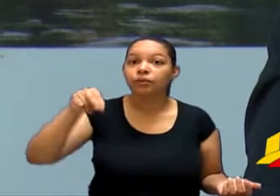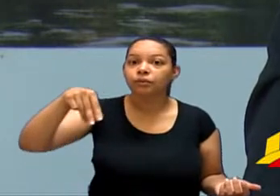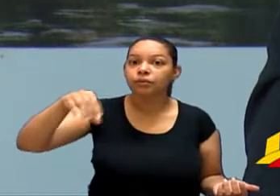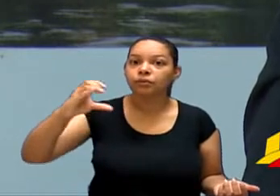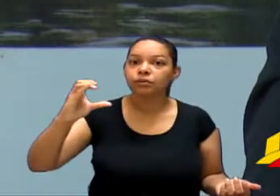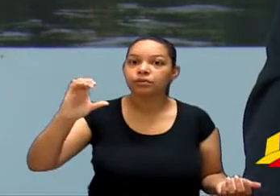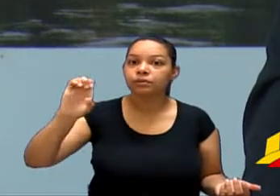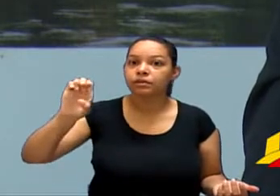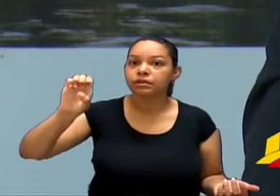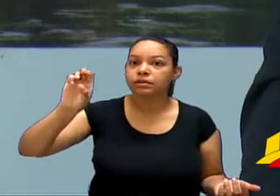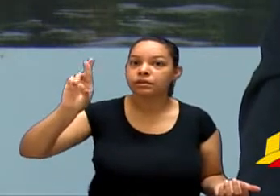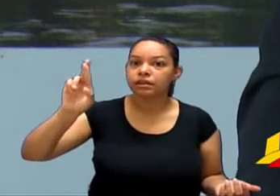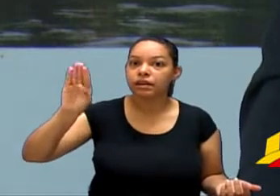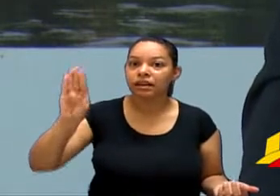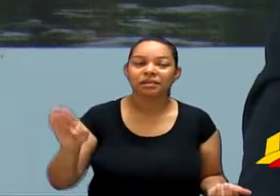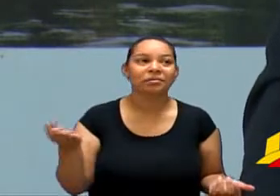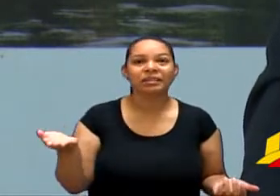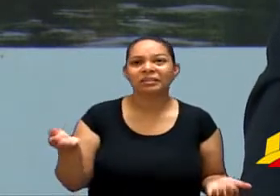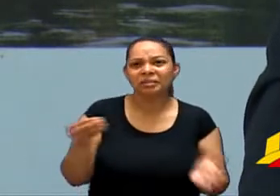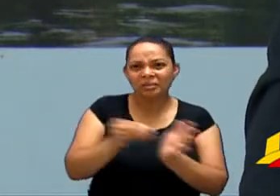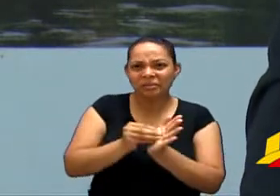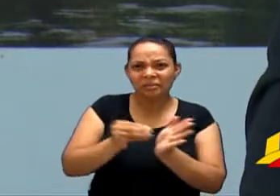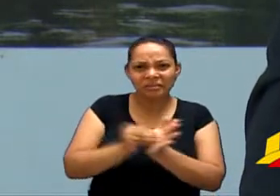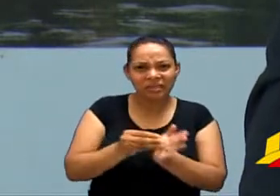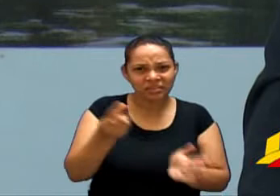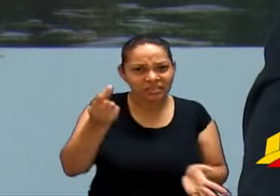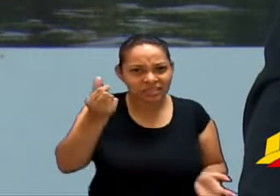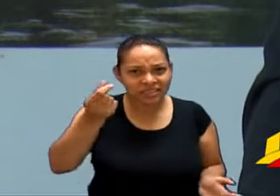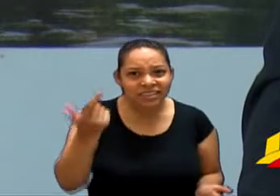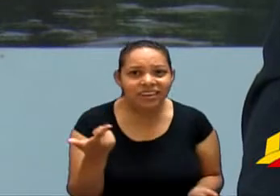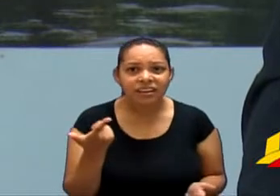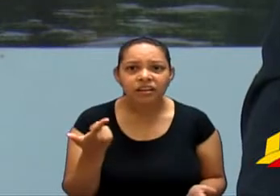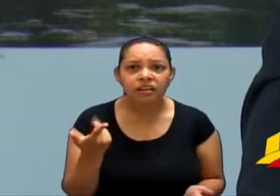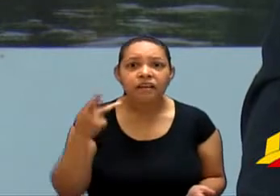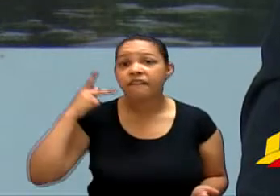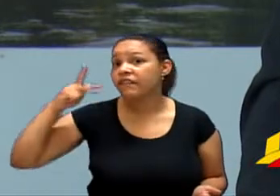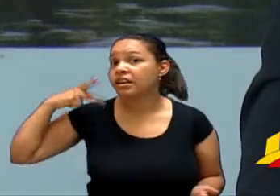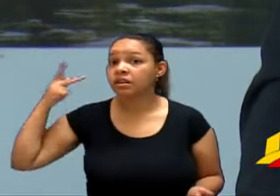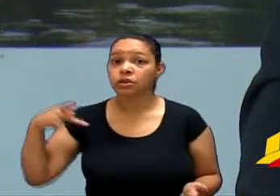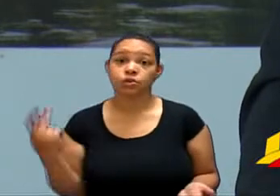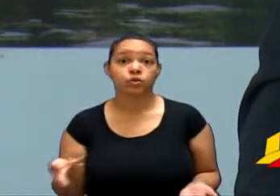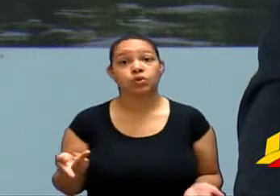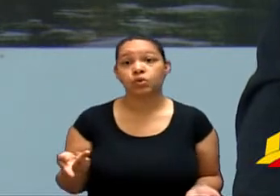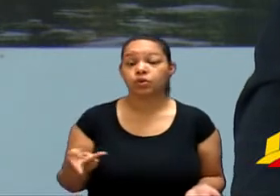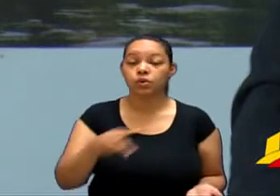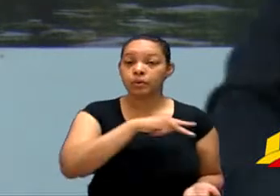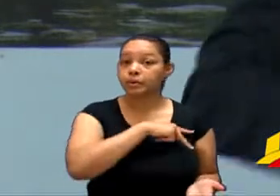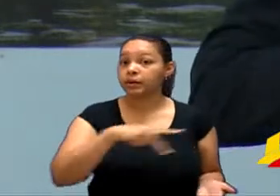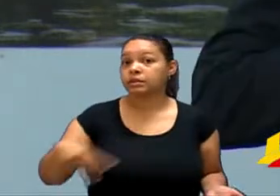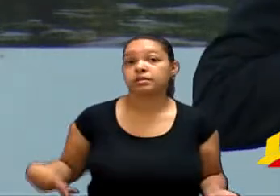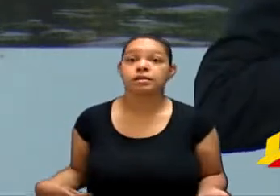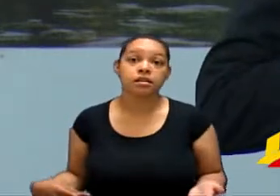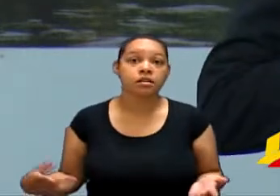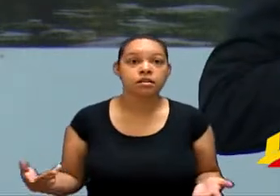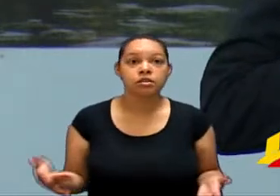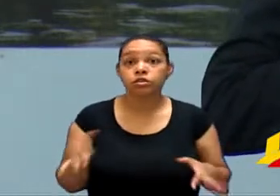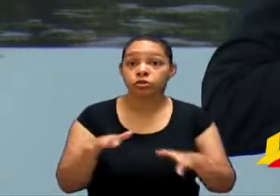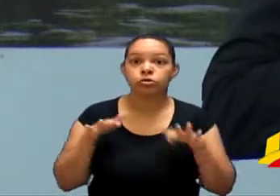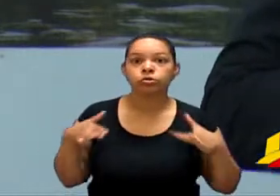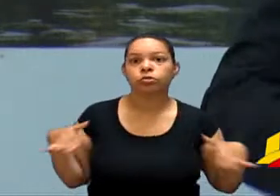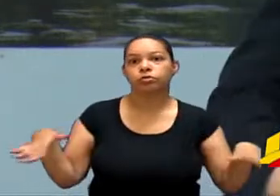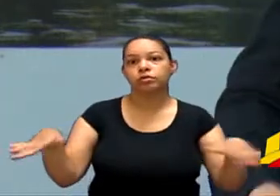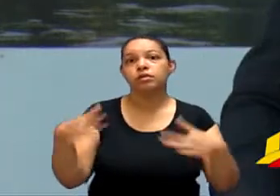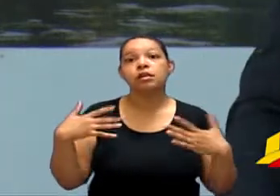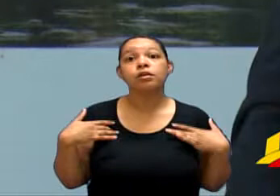financeiro Então o senhor presidente vereadores vereadores Professor Salatiel eu quero colaborar